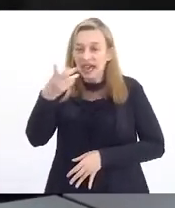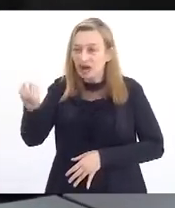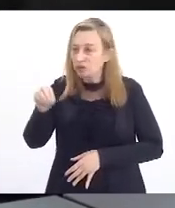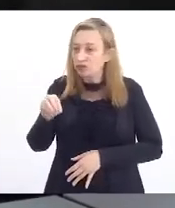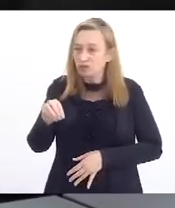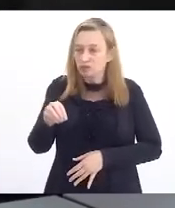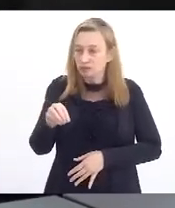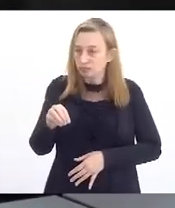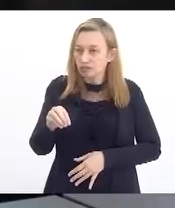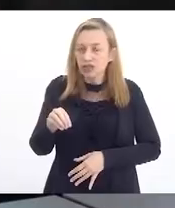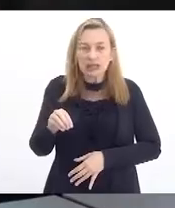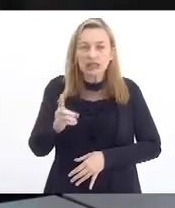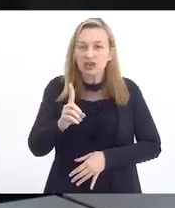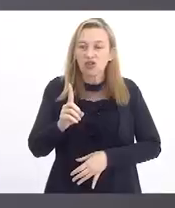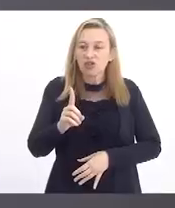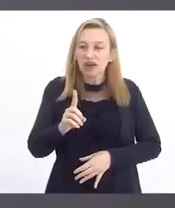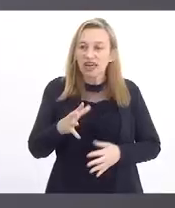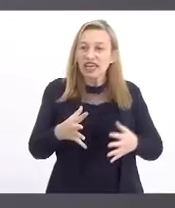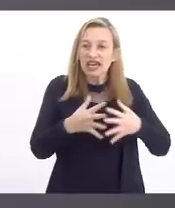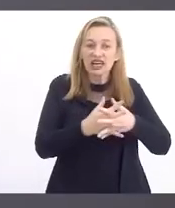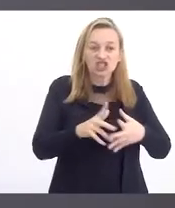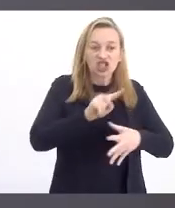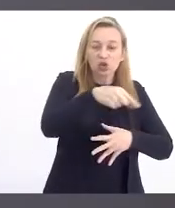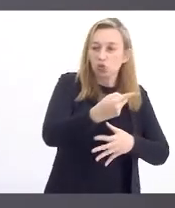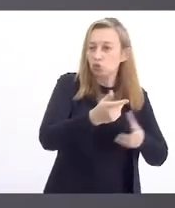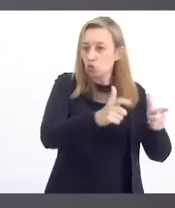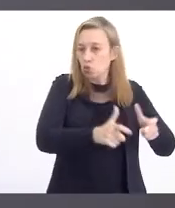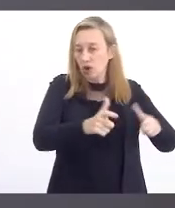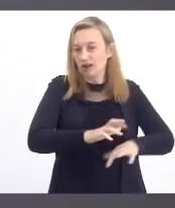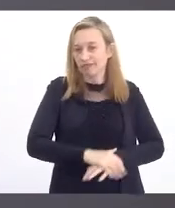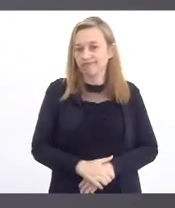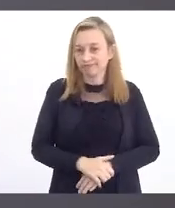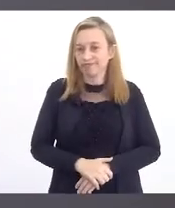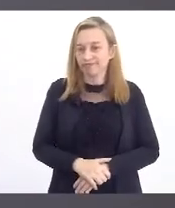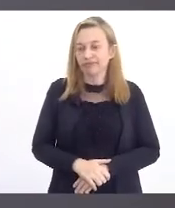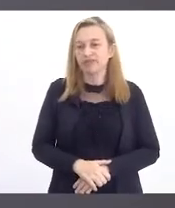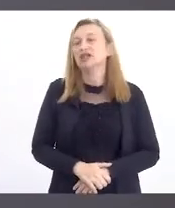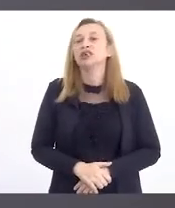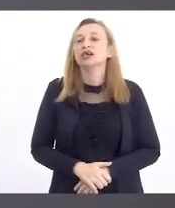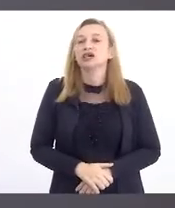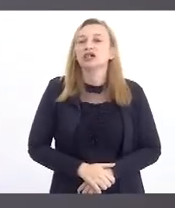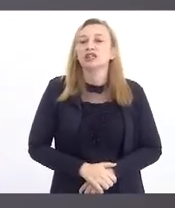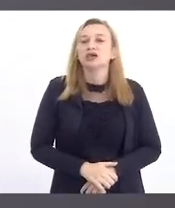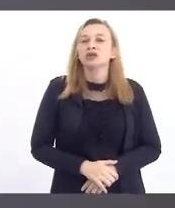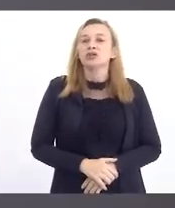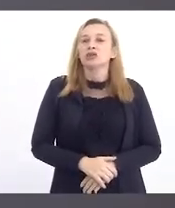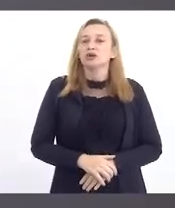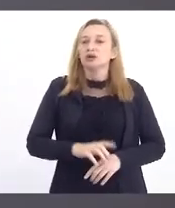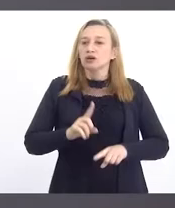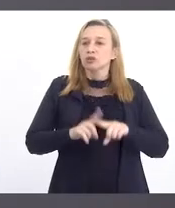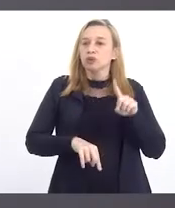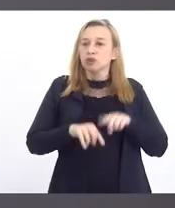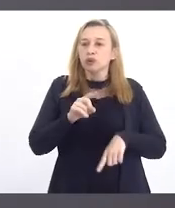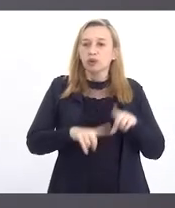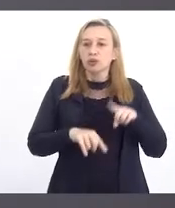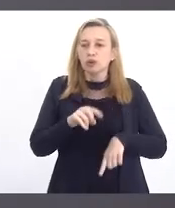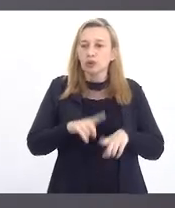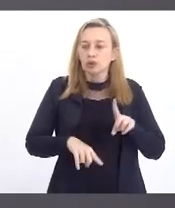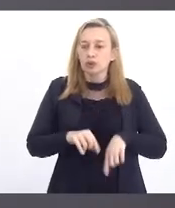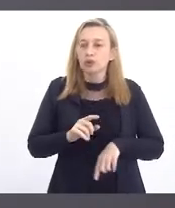empresa que for, ele não vai ter aquele modelo para você. E ali a aquisição de cromatógrafo lítico é um equipamento que